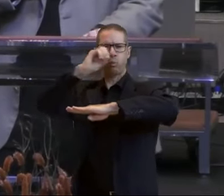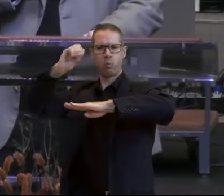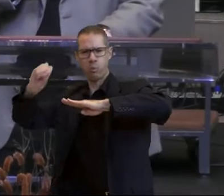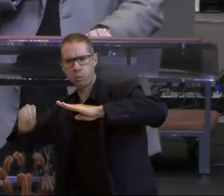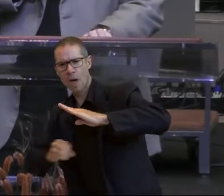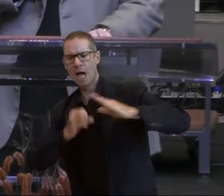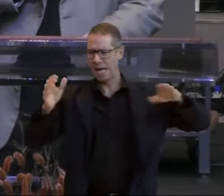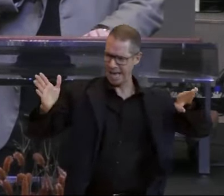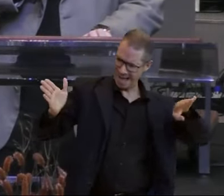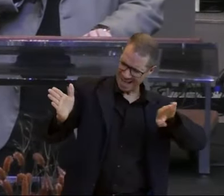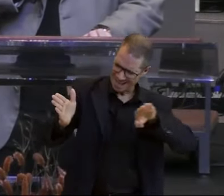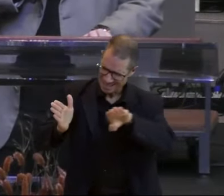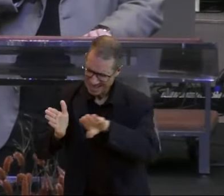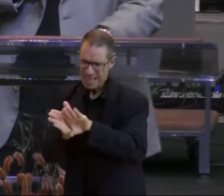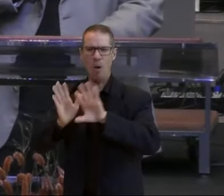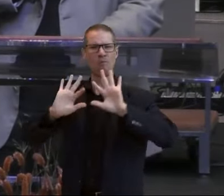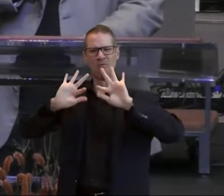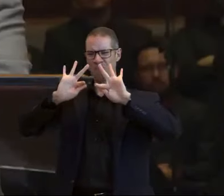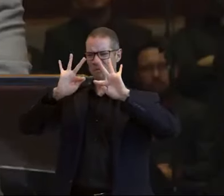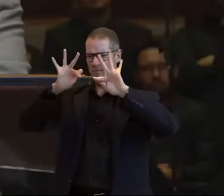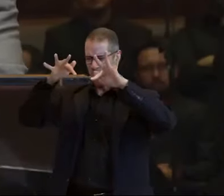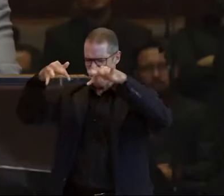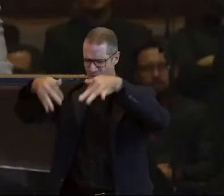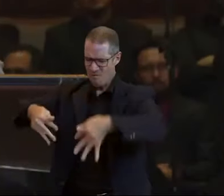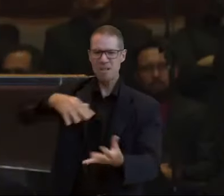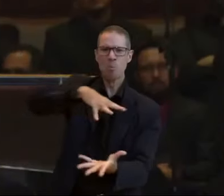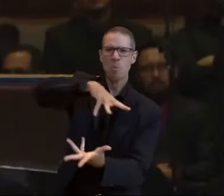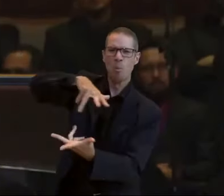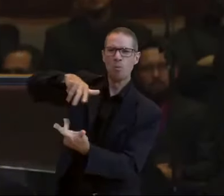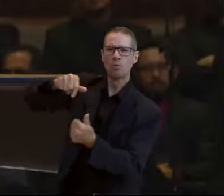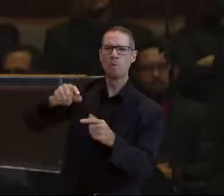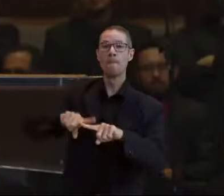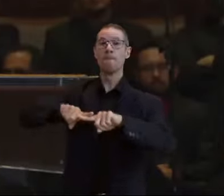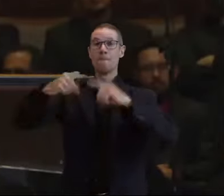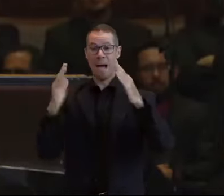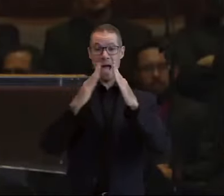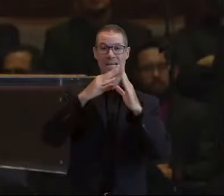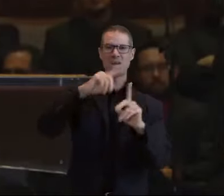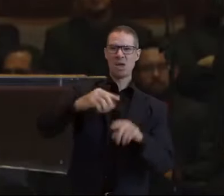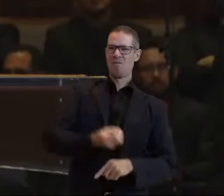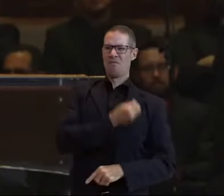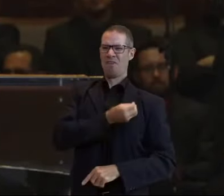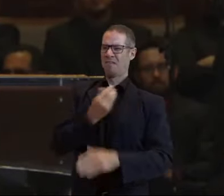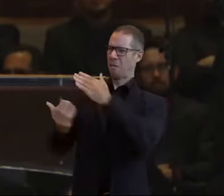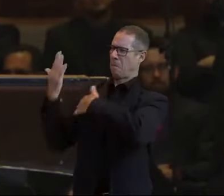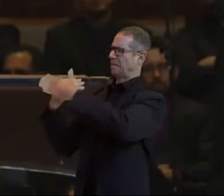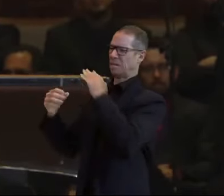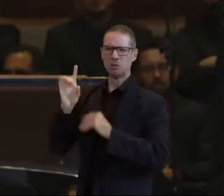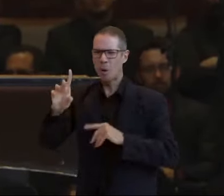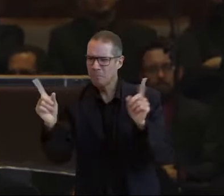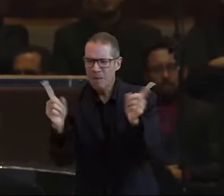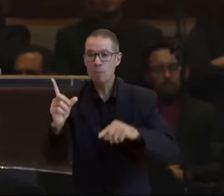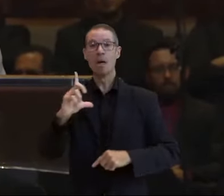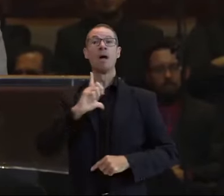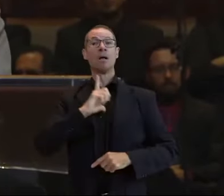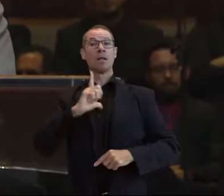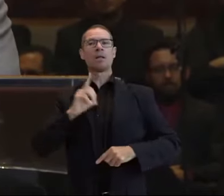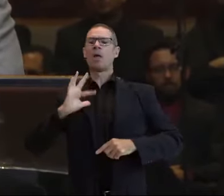até o fim dos tempos. Mas a igreja de Jesus não vive só no passado. Ela